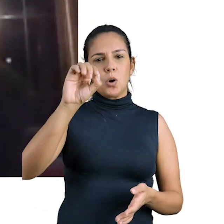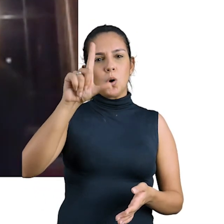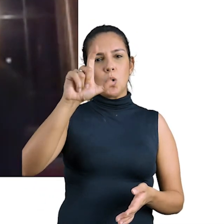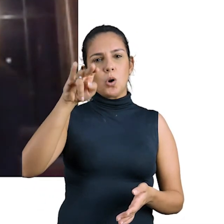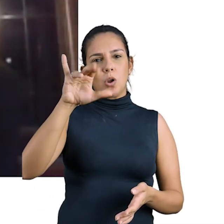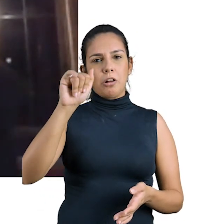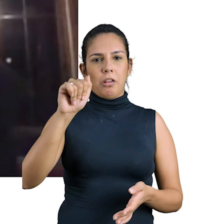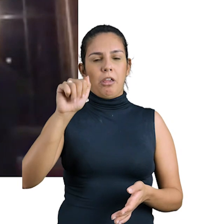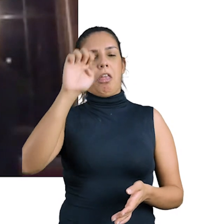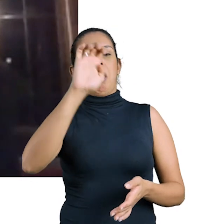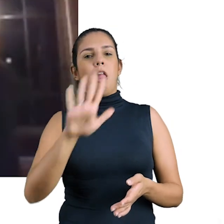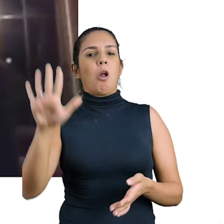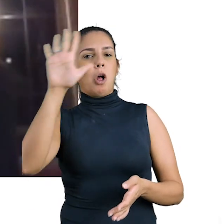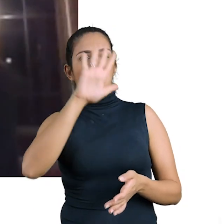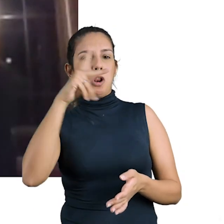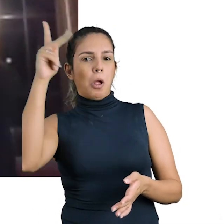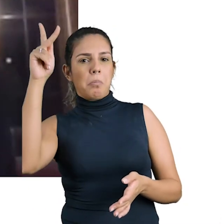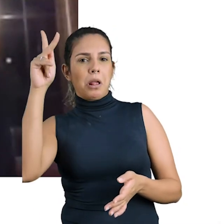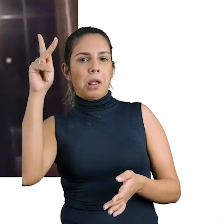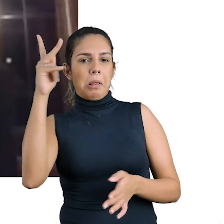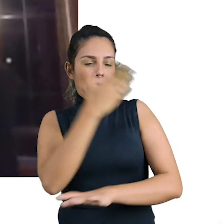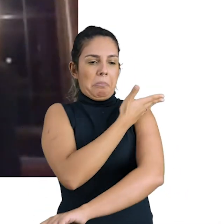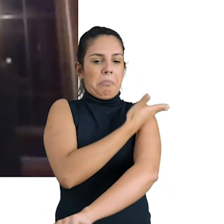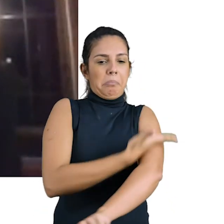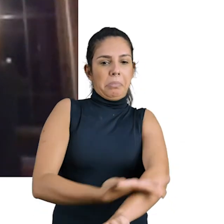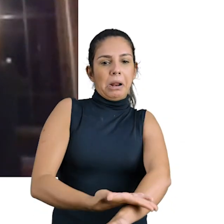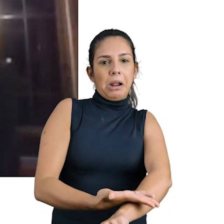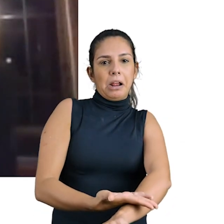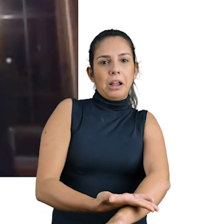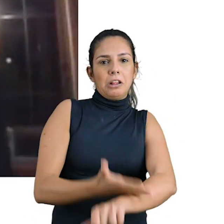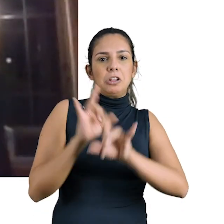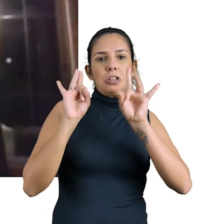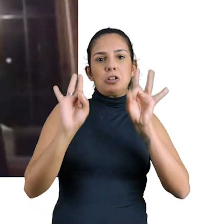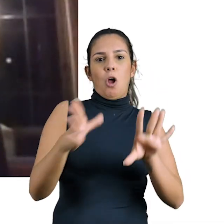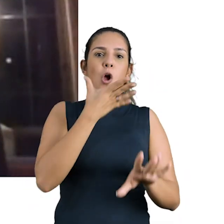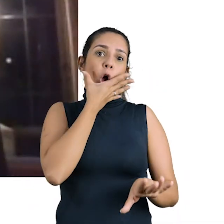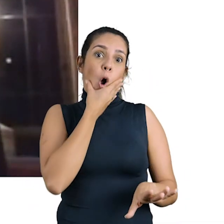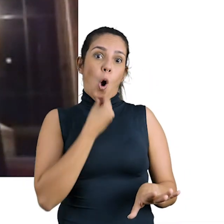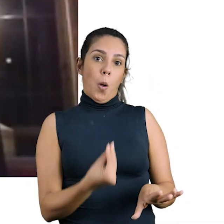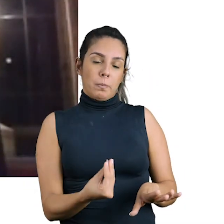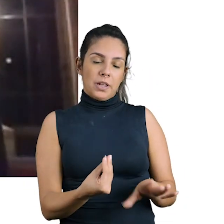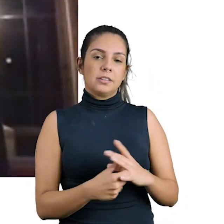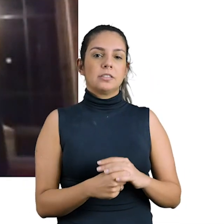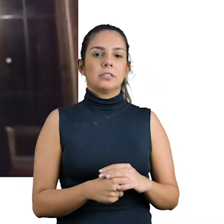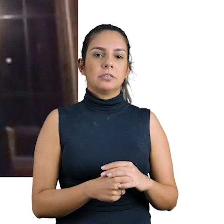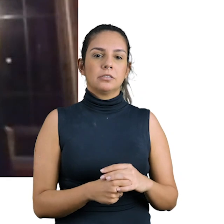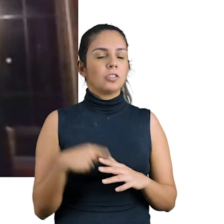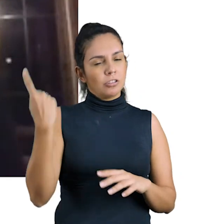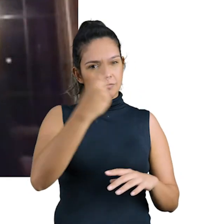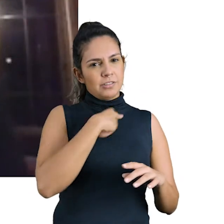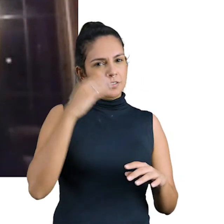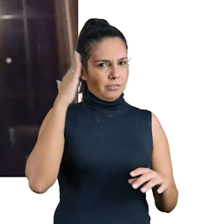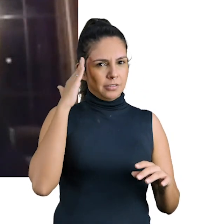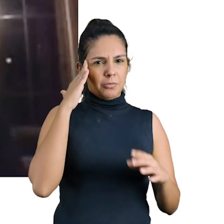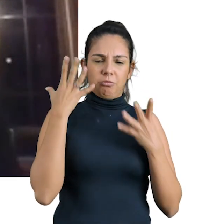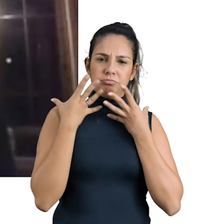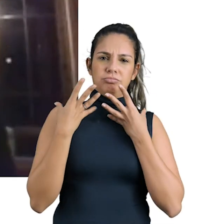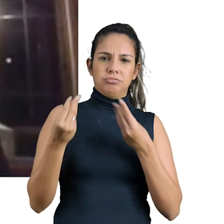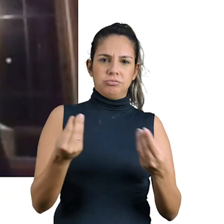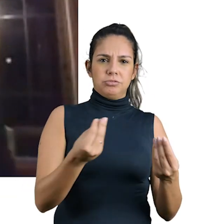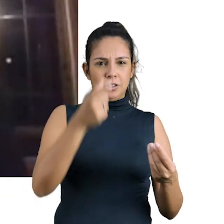colonial, europeia, branca e, sobretudo, masculina, né? Nós sabemos que